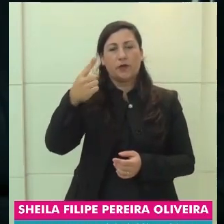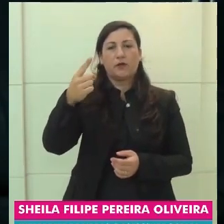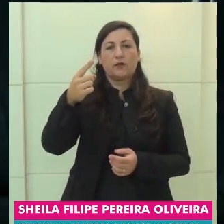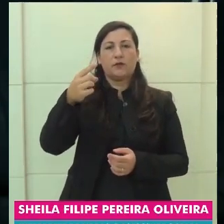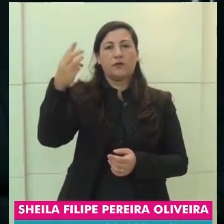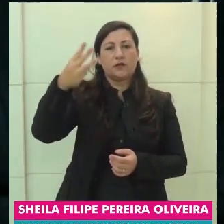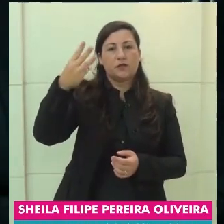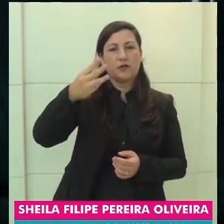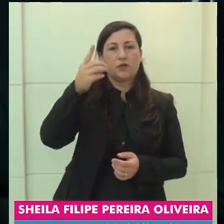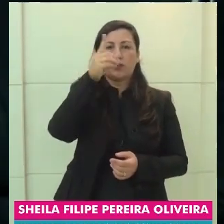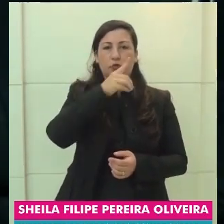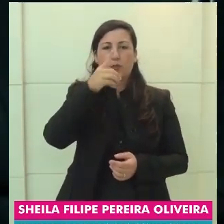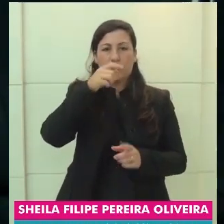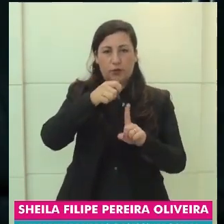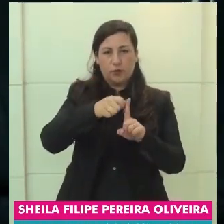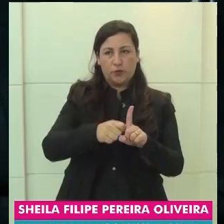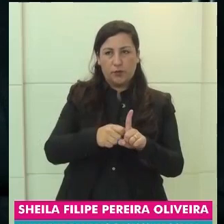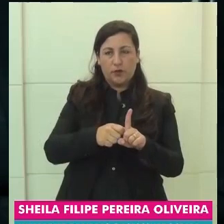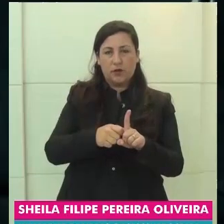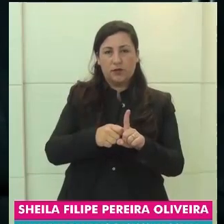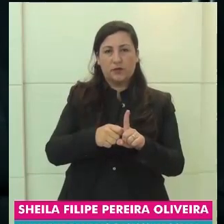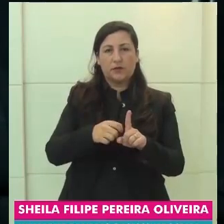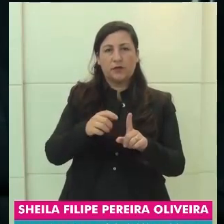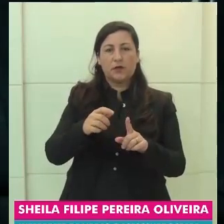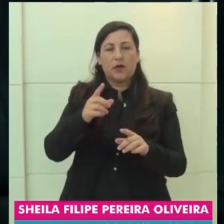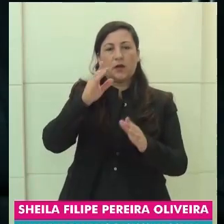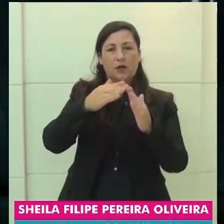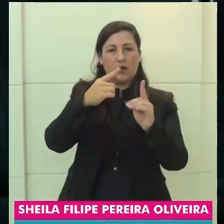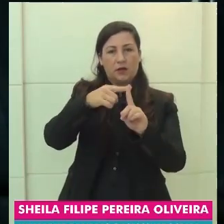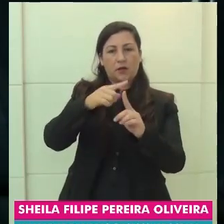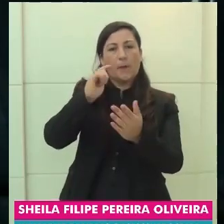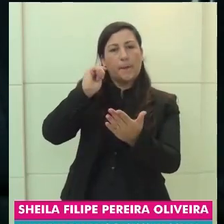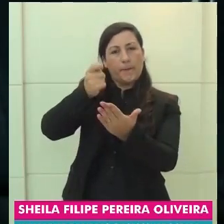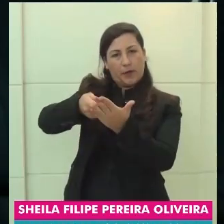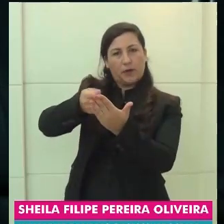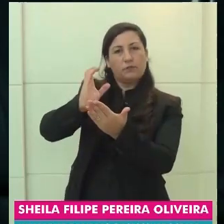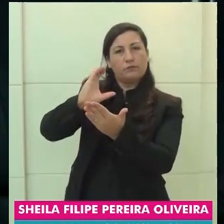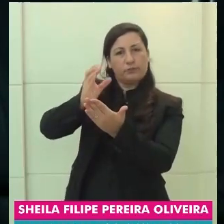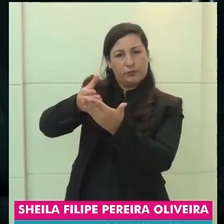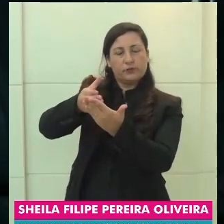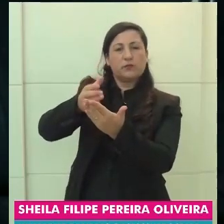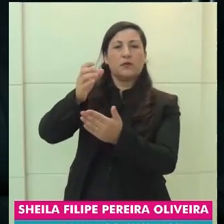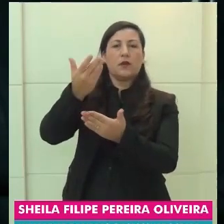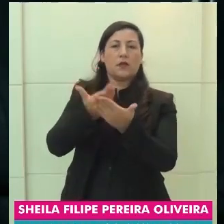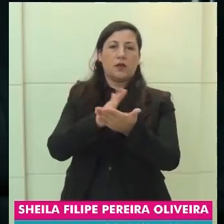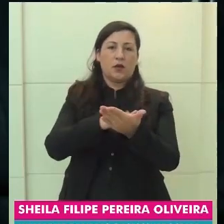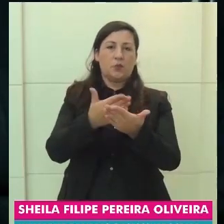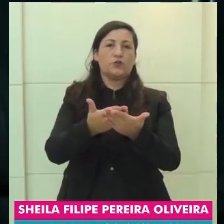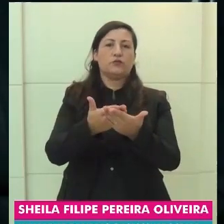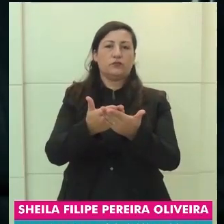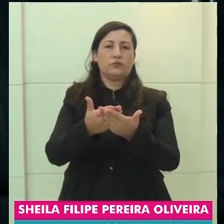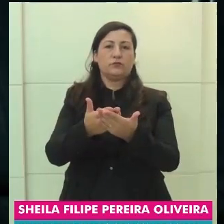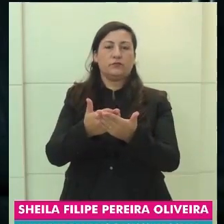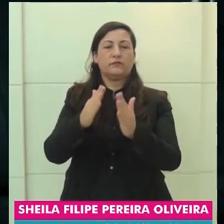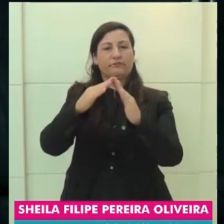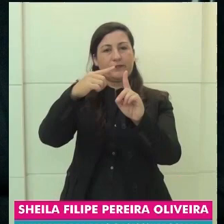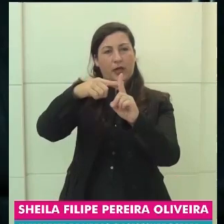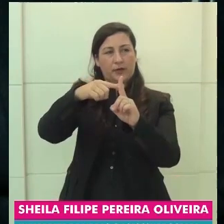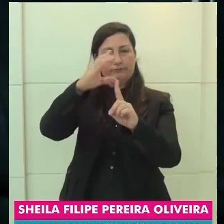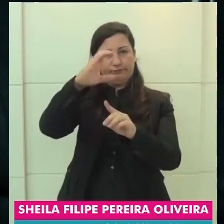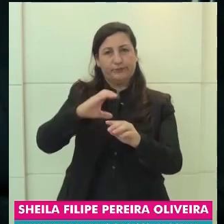intérprete já pago pela igreja para desenvolver esse momento de fé deles. Que